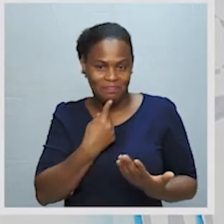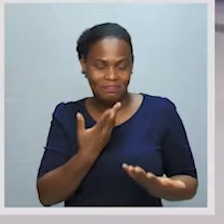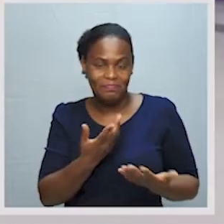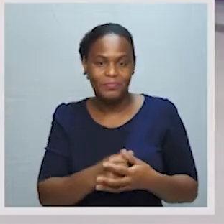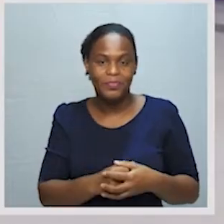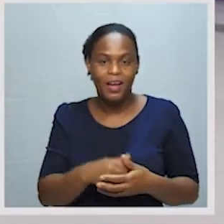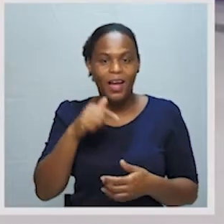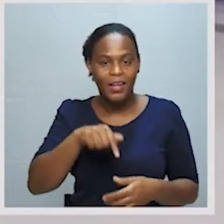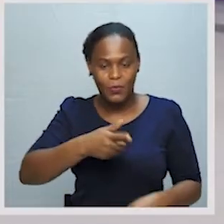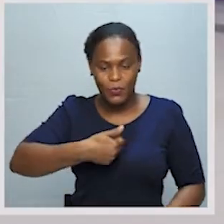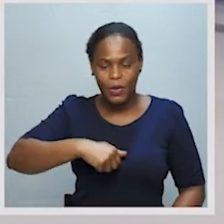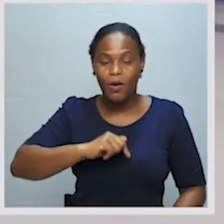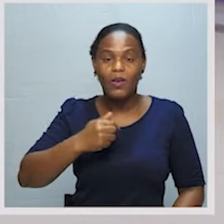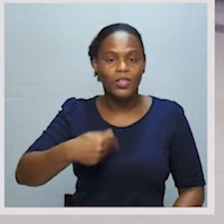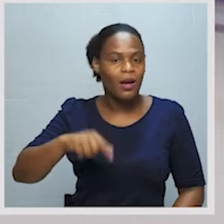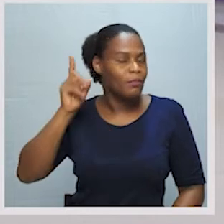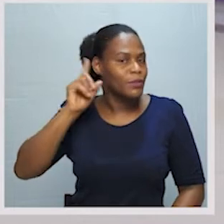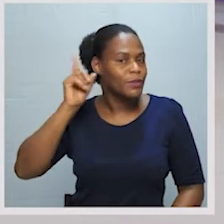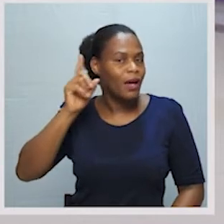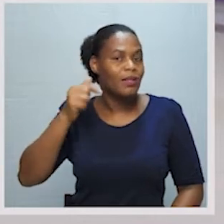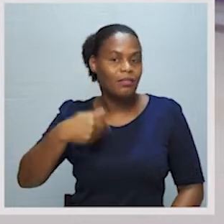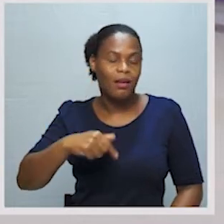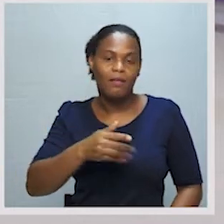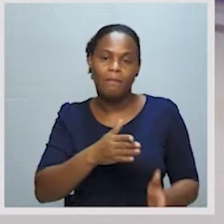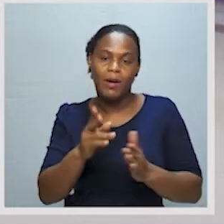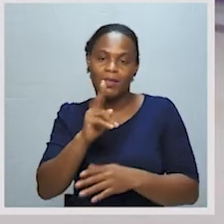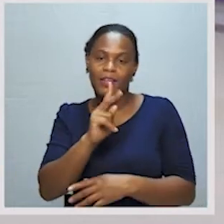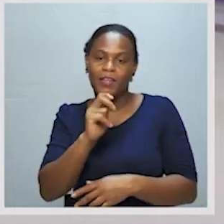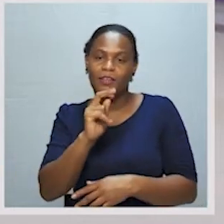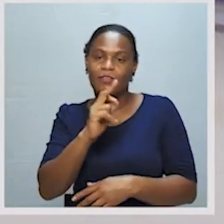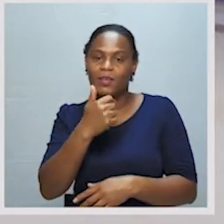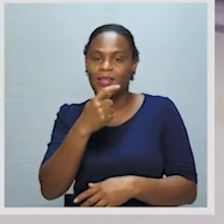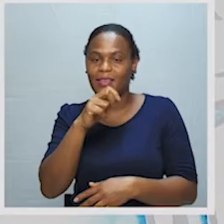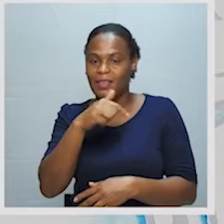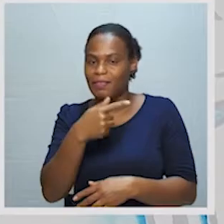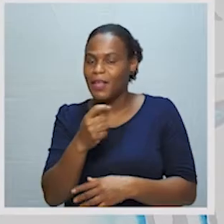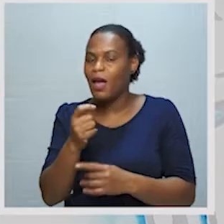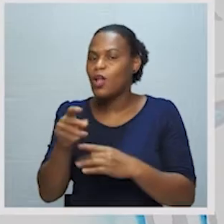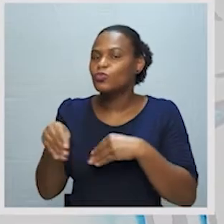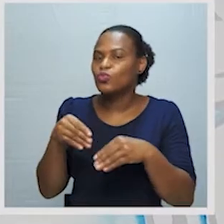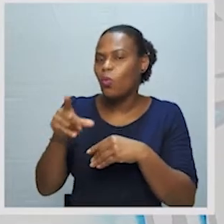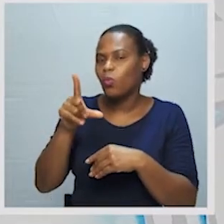é? Então, aqui nós temos a importância da vertente lúdica.